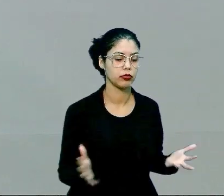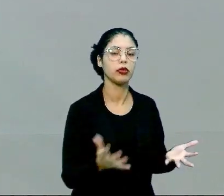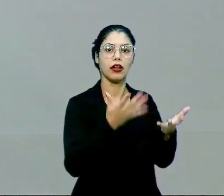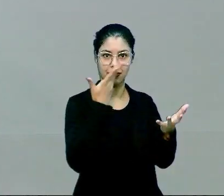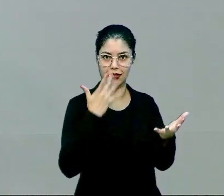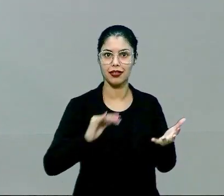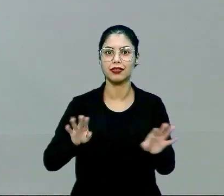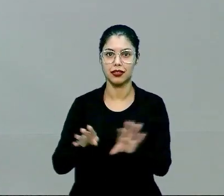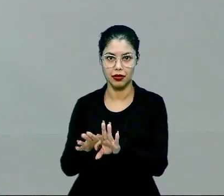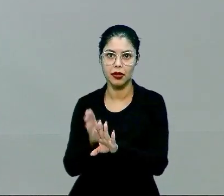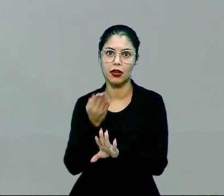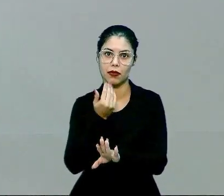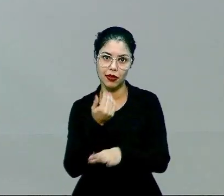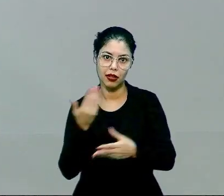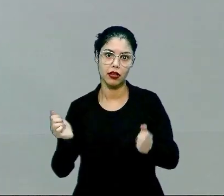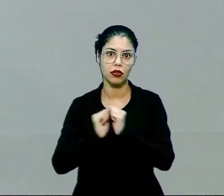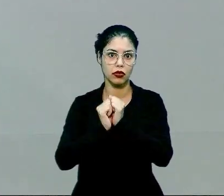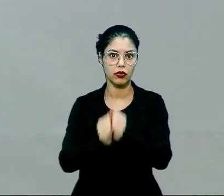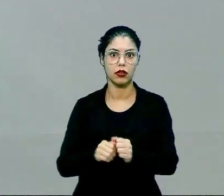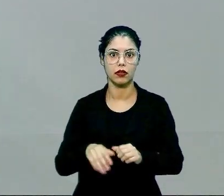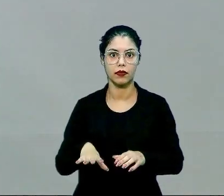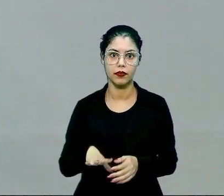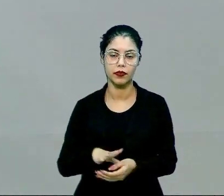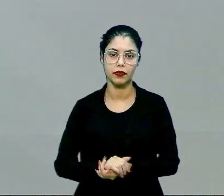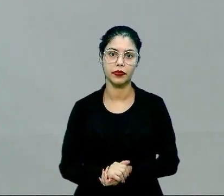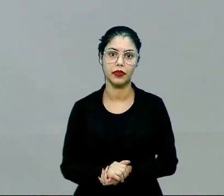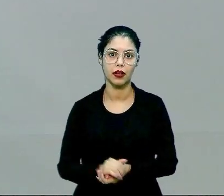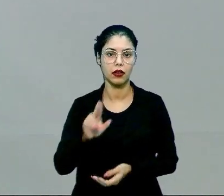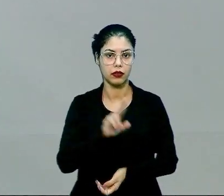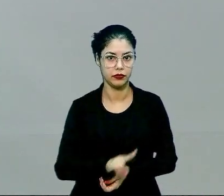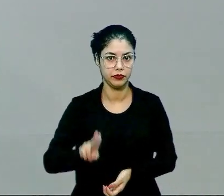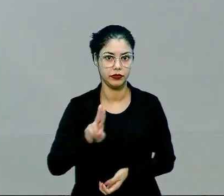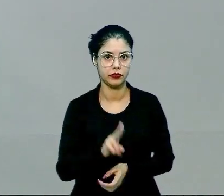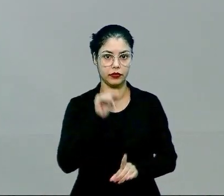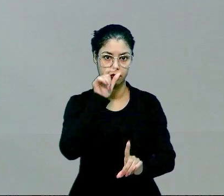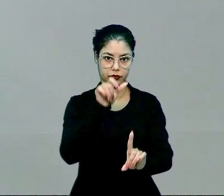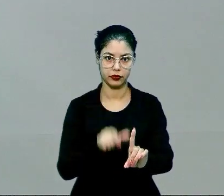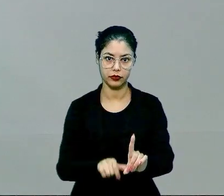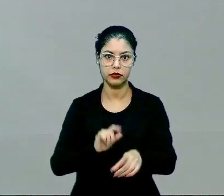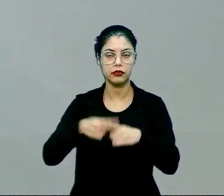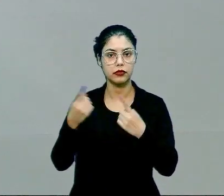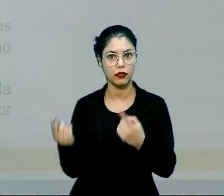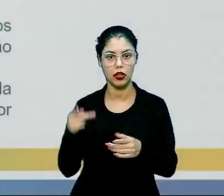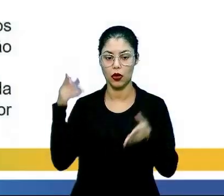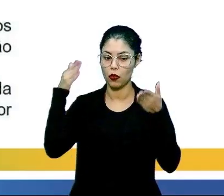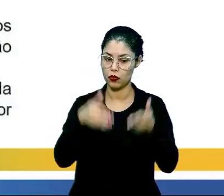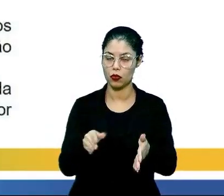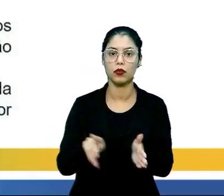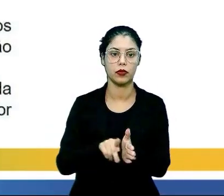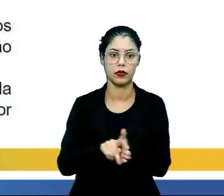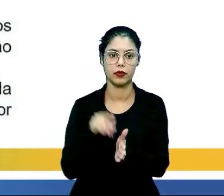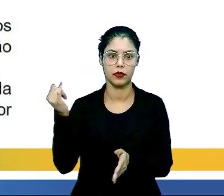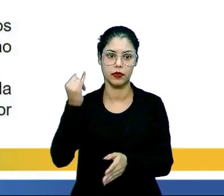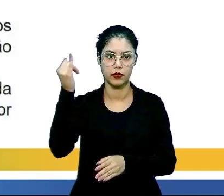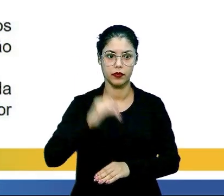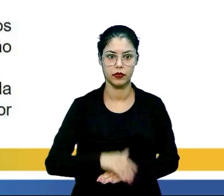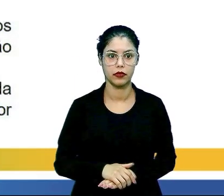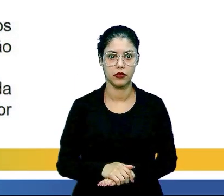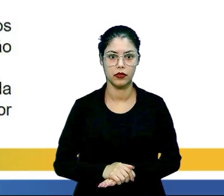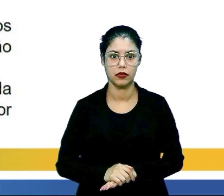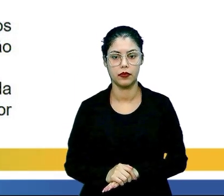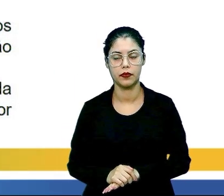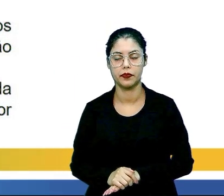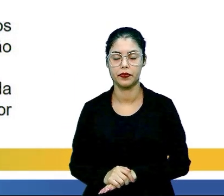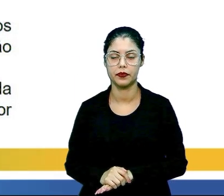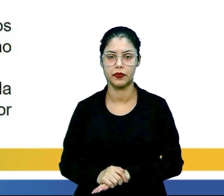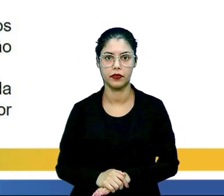estimular uma criança que está ali convivendo a comer também. Sim, é utilizado como referência, mas isso não é o principal fator. Então, a gente fica